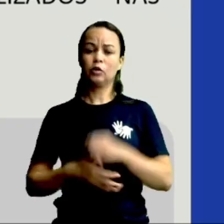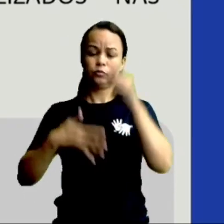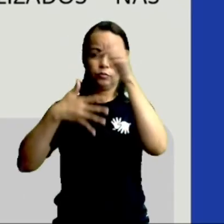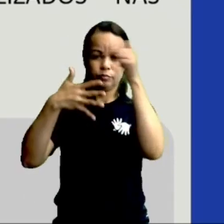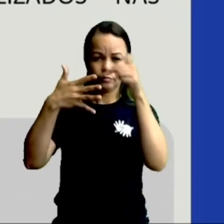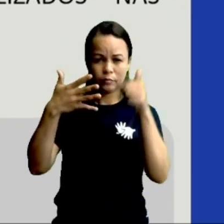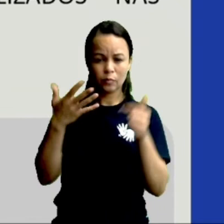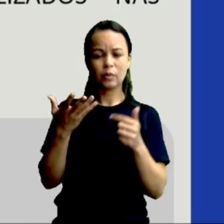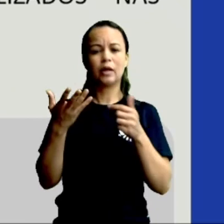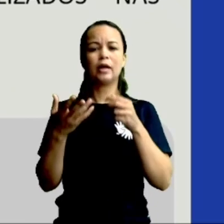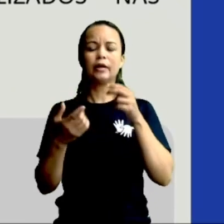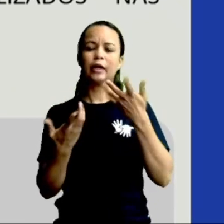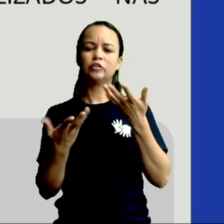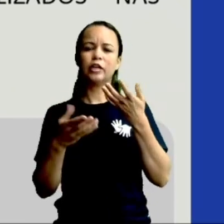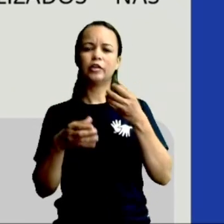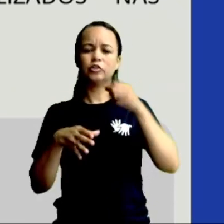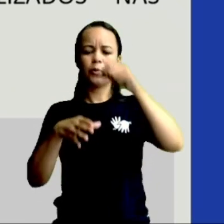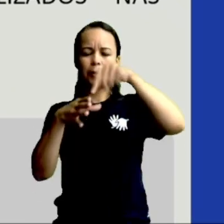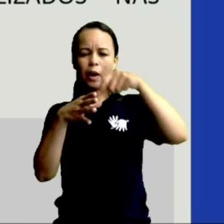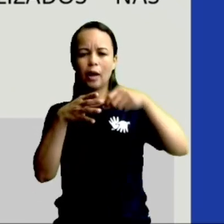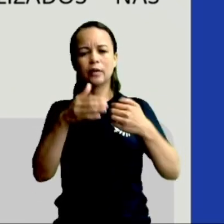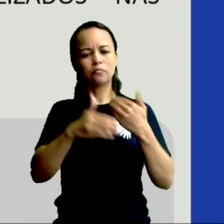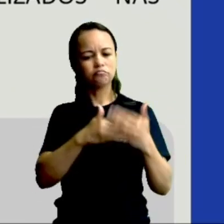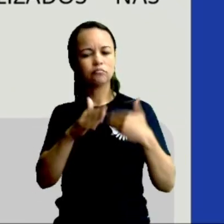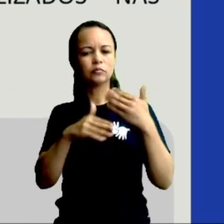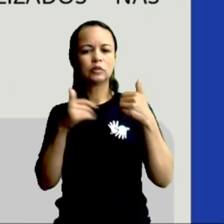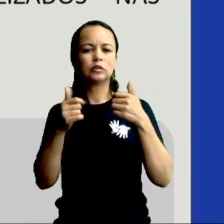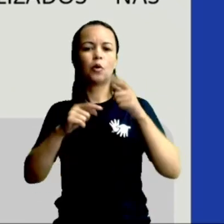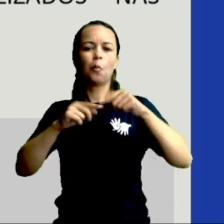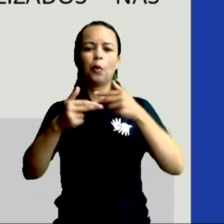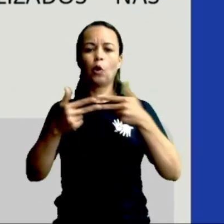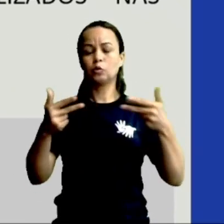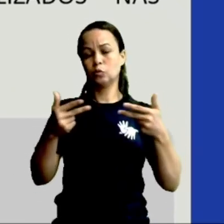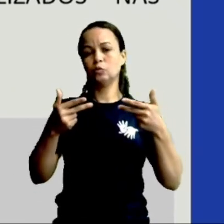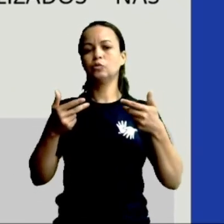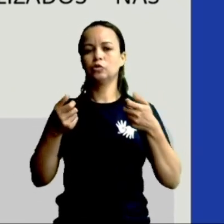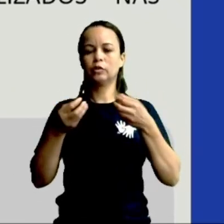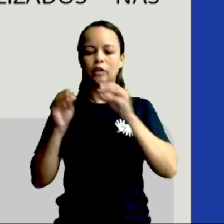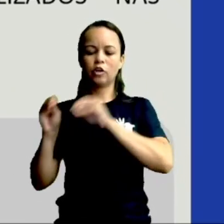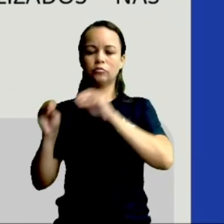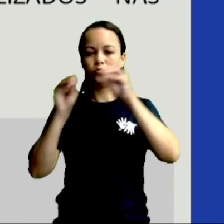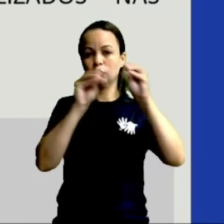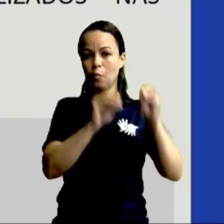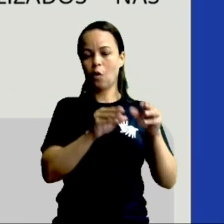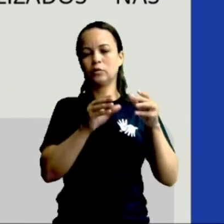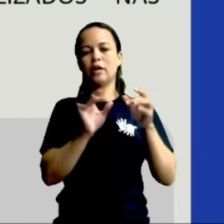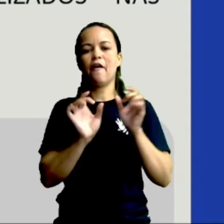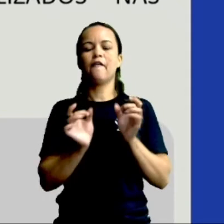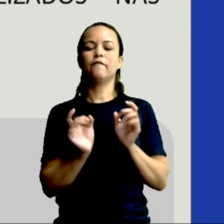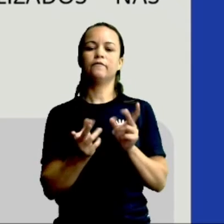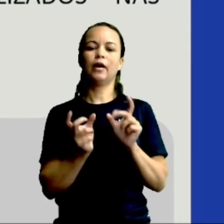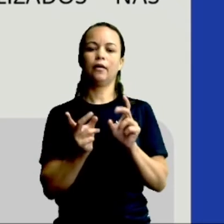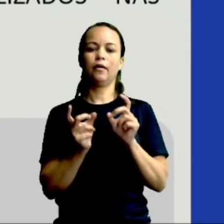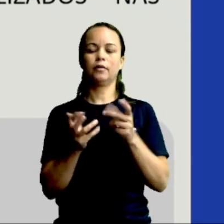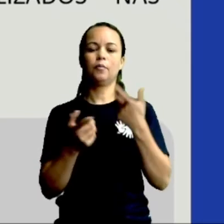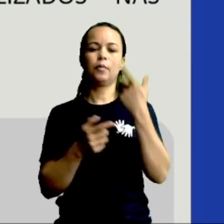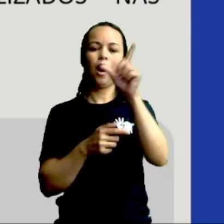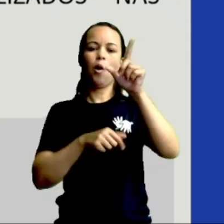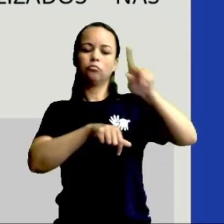aqueles produtos que a gente planta, que a gente cultiva, são os produtos que a gente exporta, né? Que a gente vende para